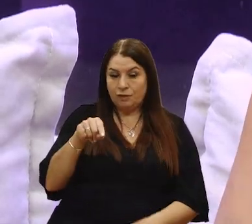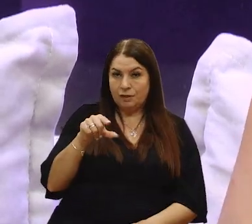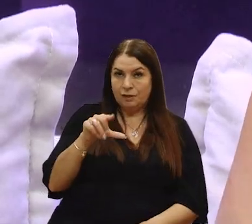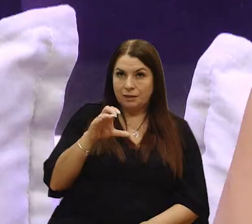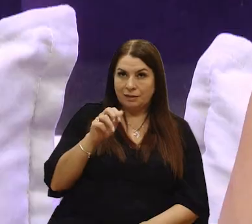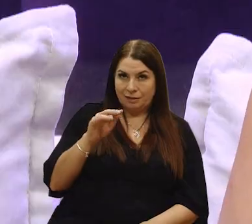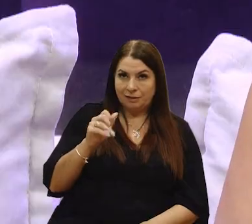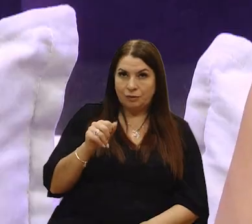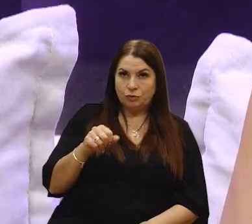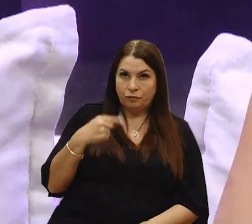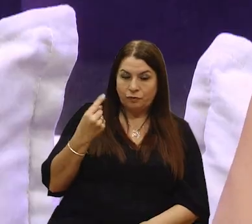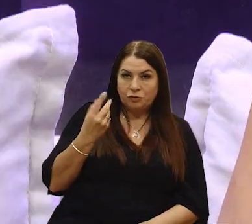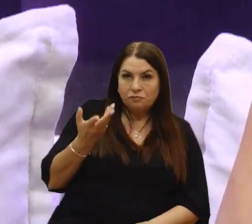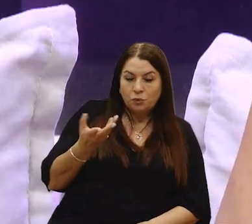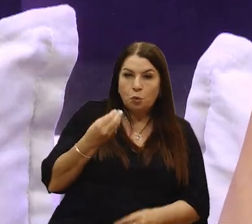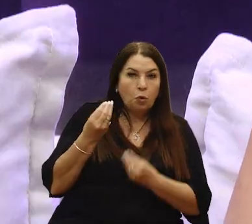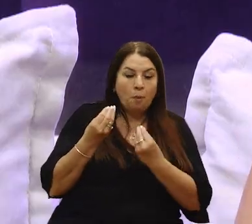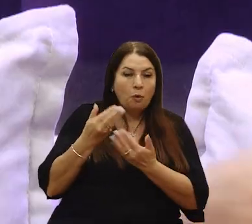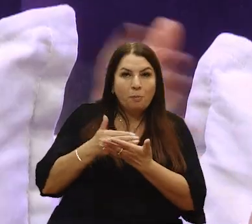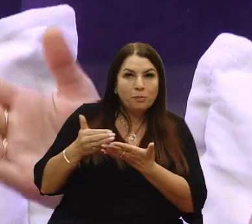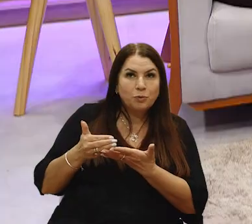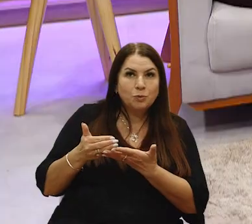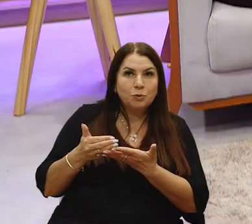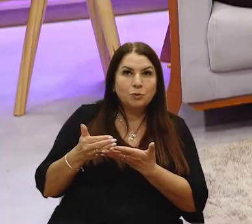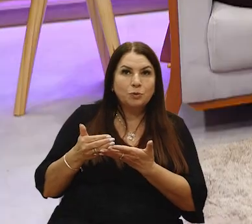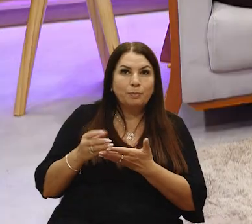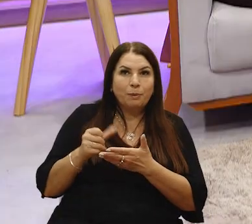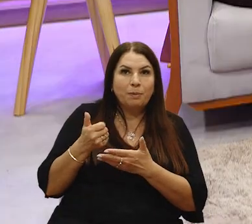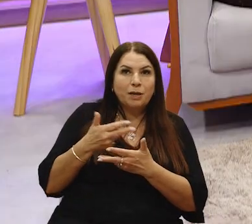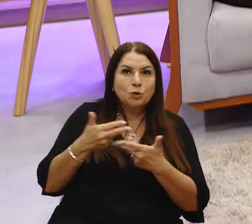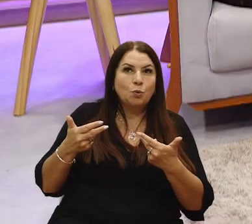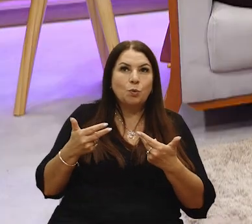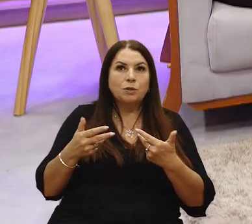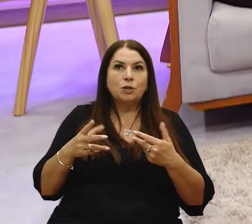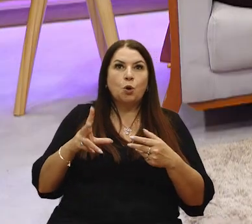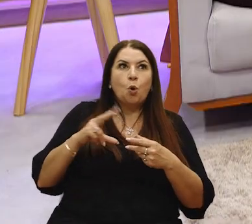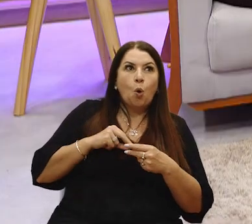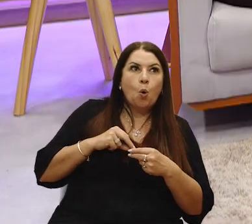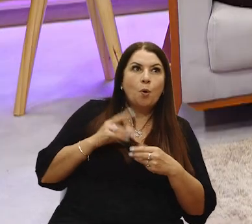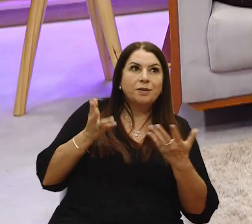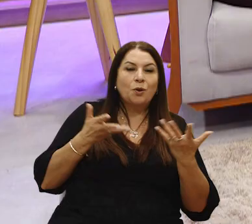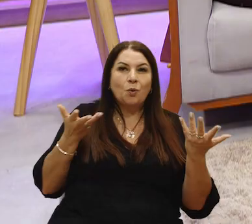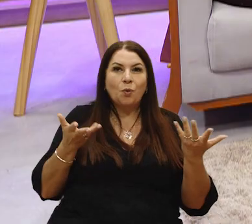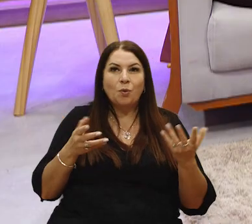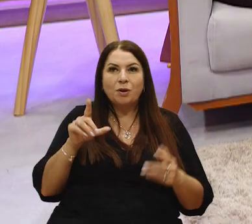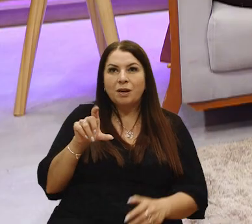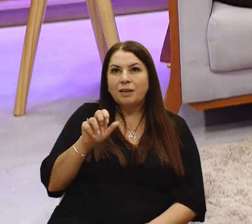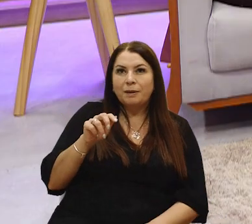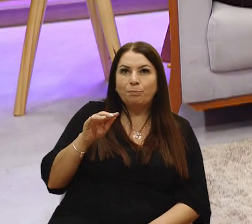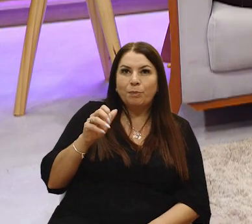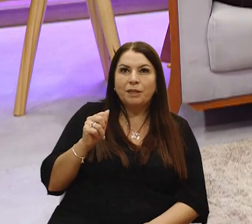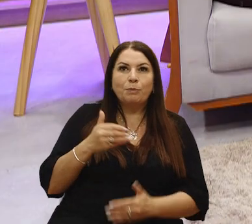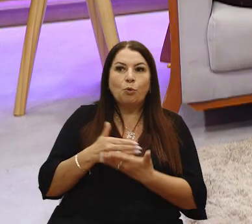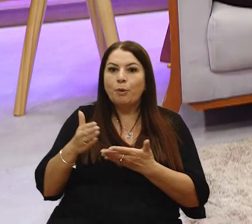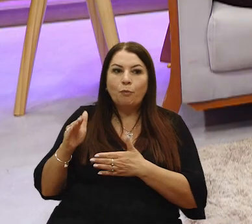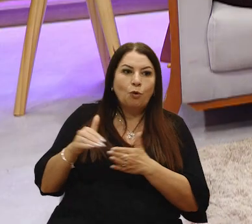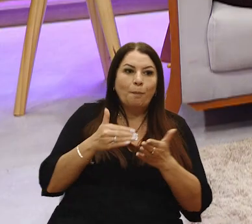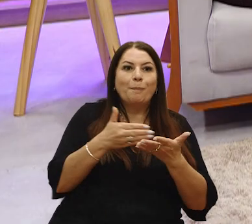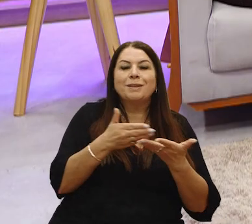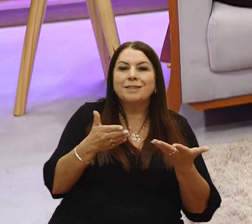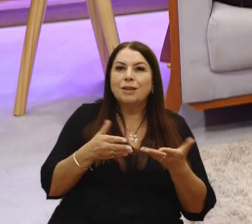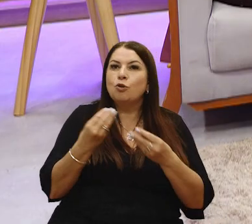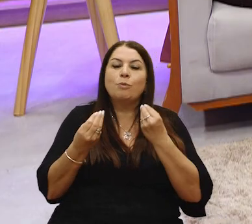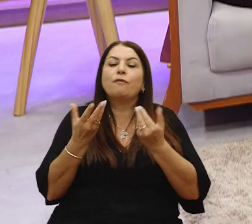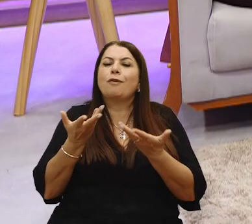eu tive essa piora do lipedema depois da gestação, que pode piorar, né? Como a Bruna explicou, depois desse